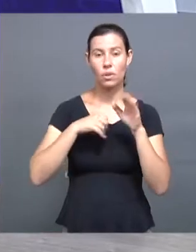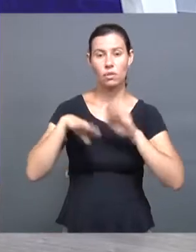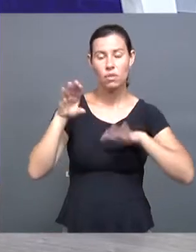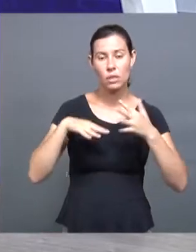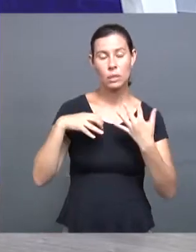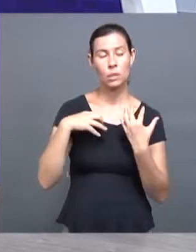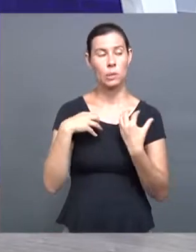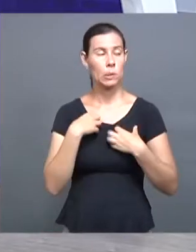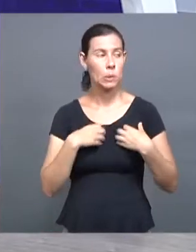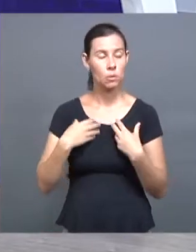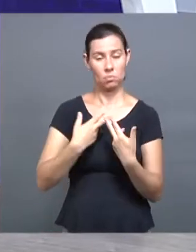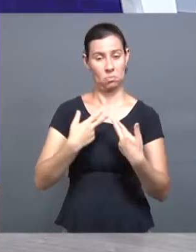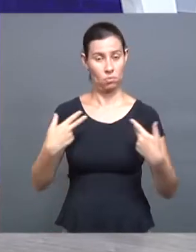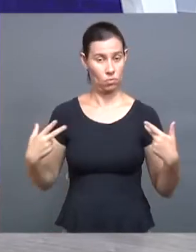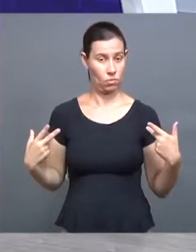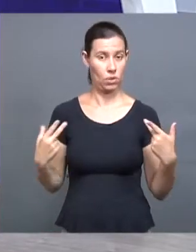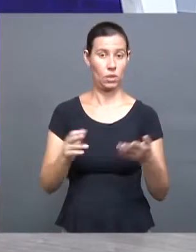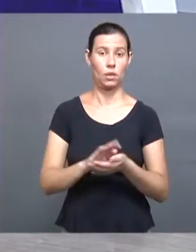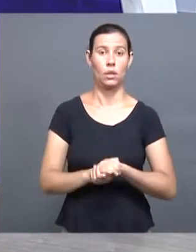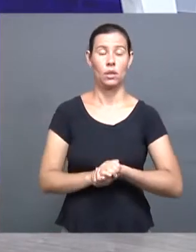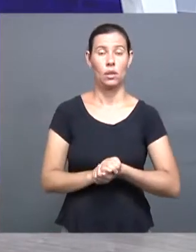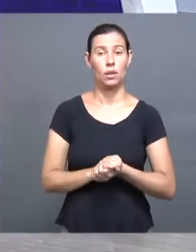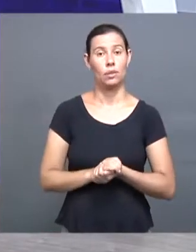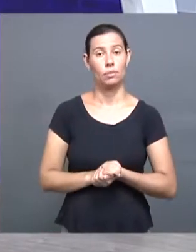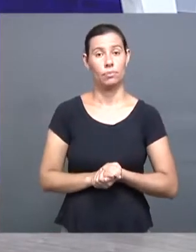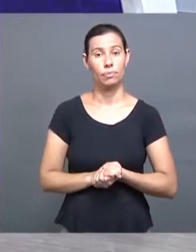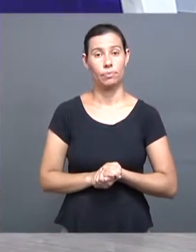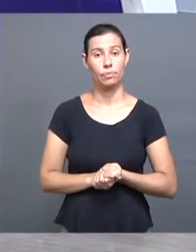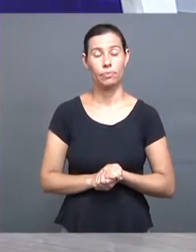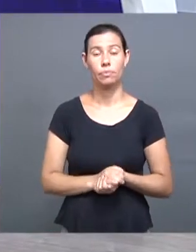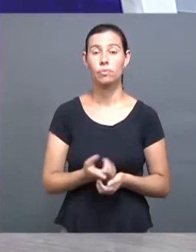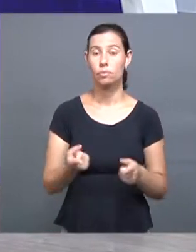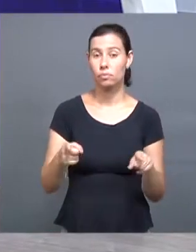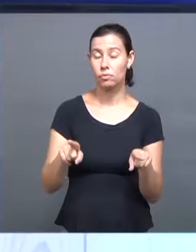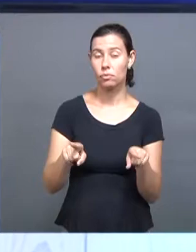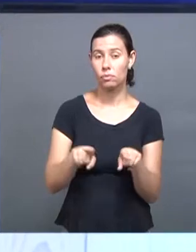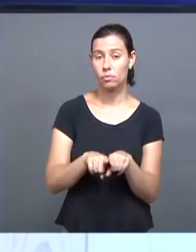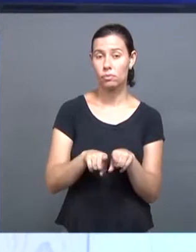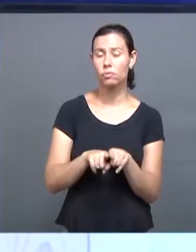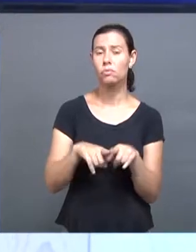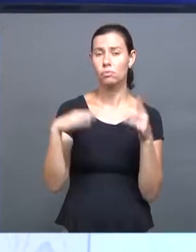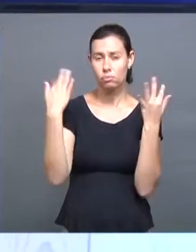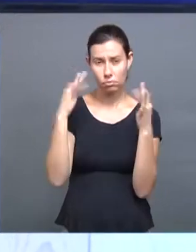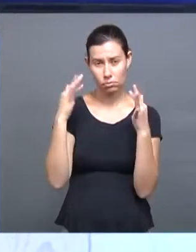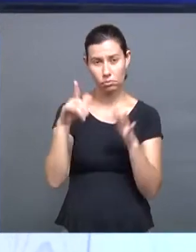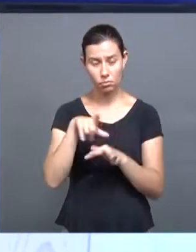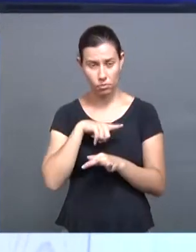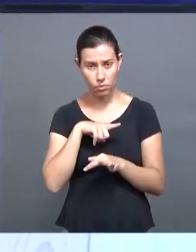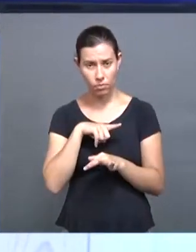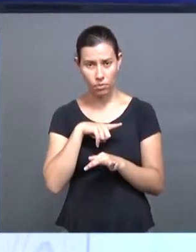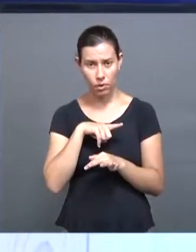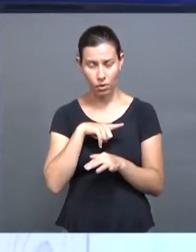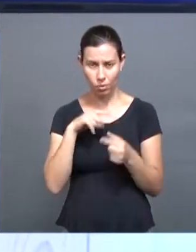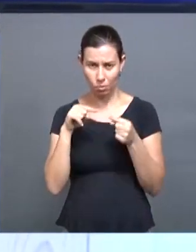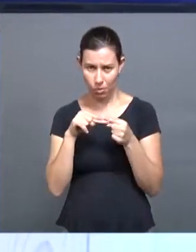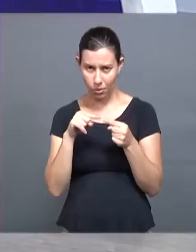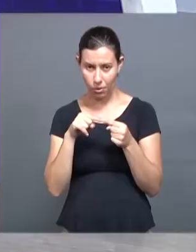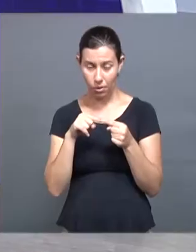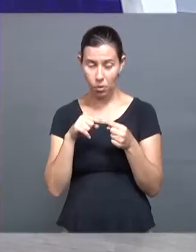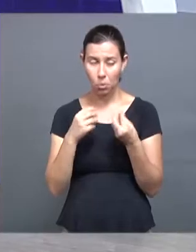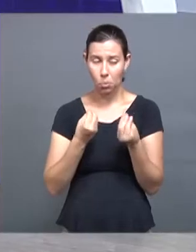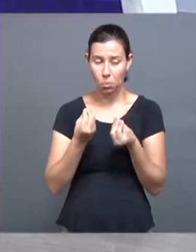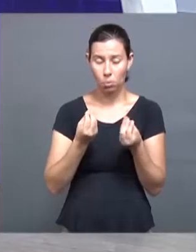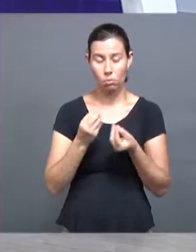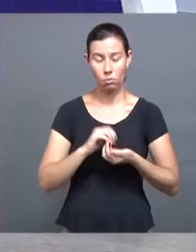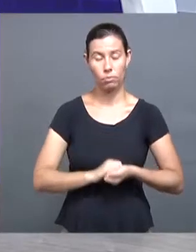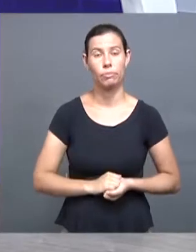ansiedade, que é tanta nos tempos atuais, doutor, Sim. também as dores de cabeça, podemos associar esses fatores Sim. a esse tipo